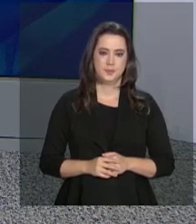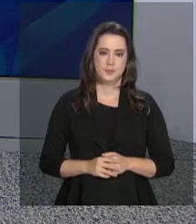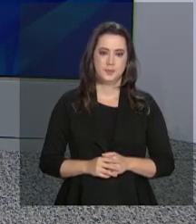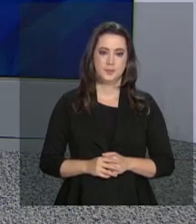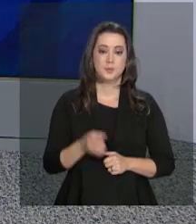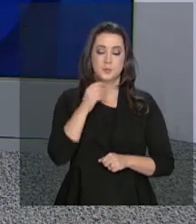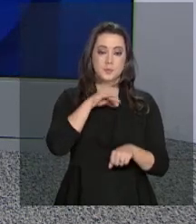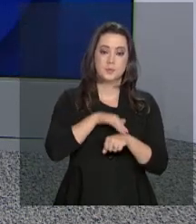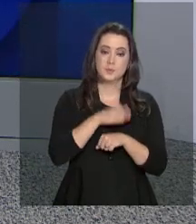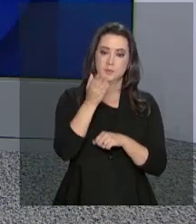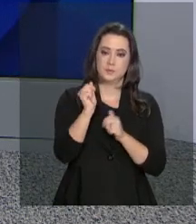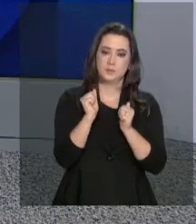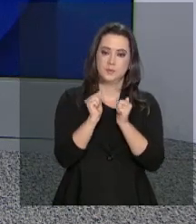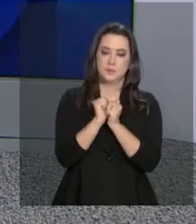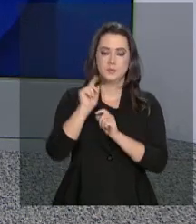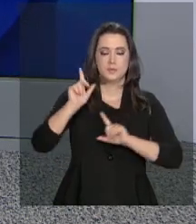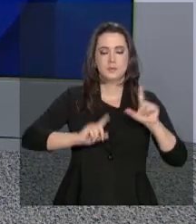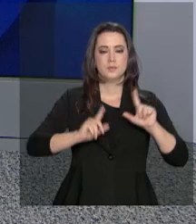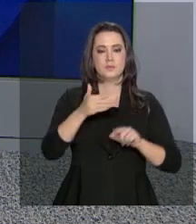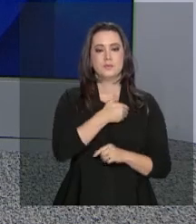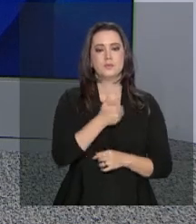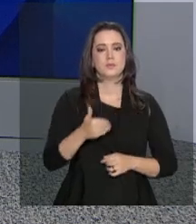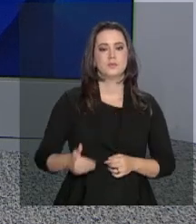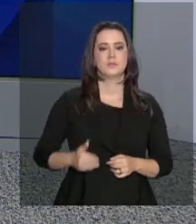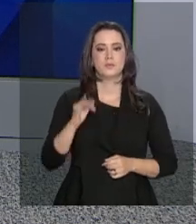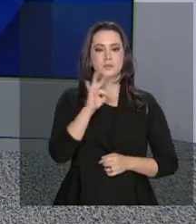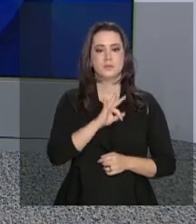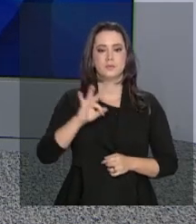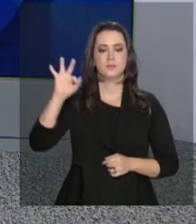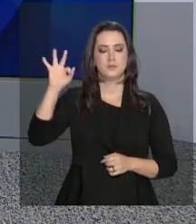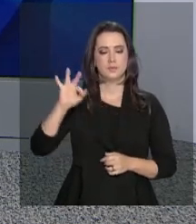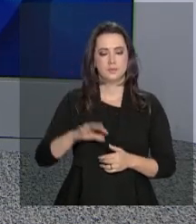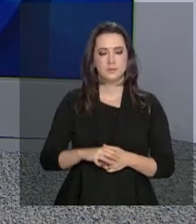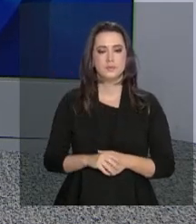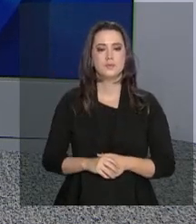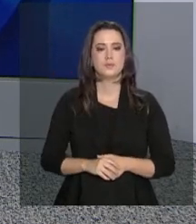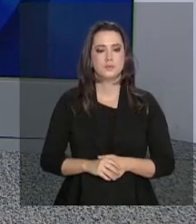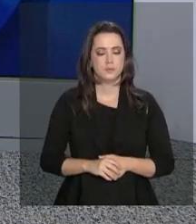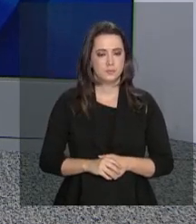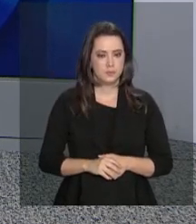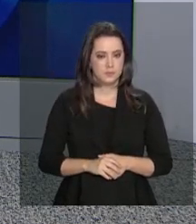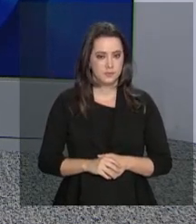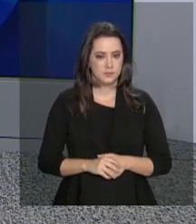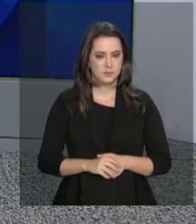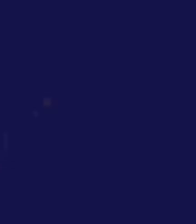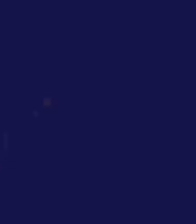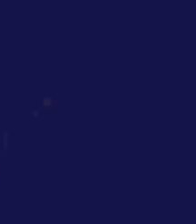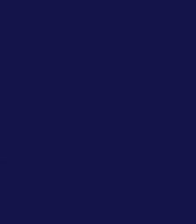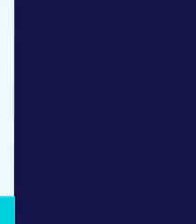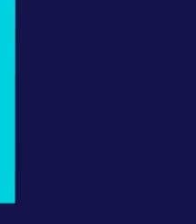61998678787. Uma boa noite para você e continue com a gente aqui na NBR, a TV do Governo Federal.